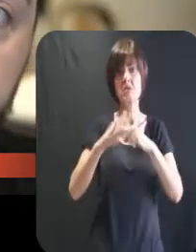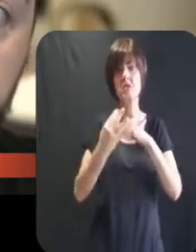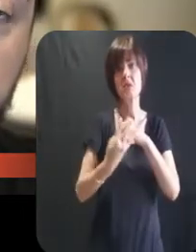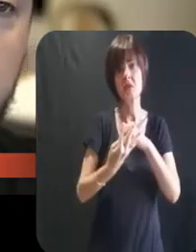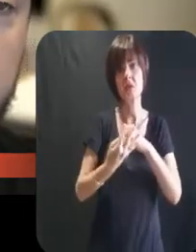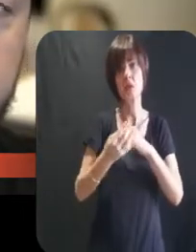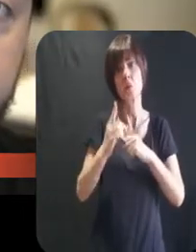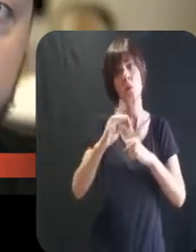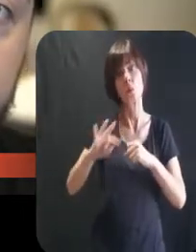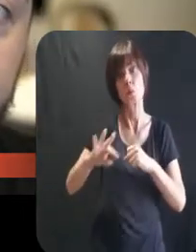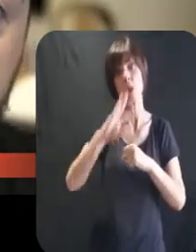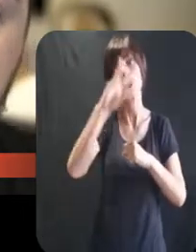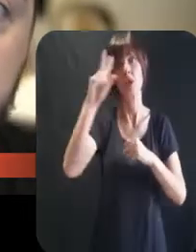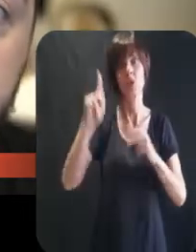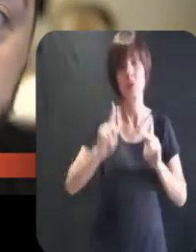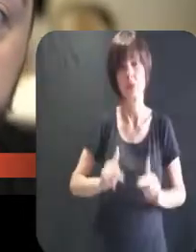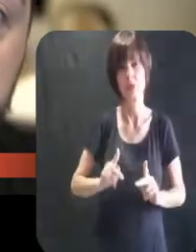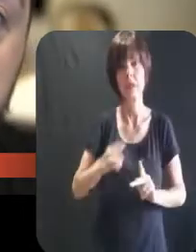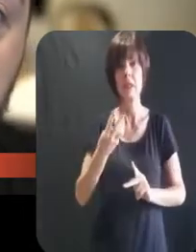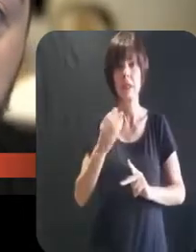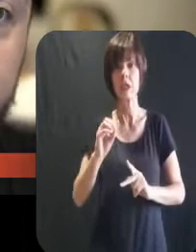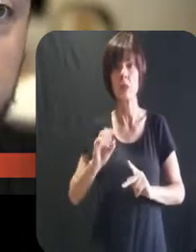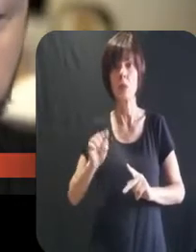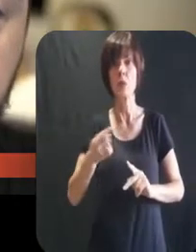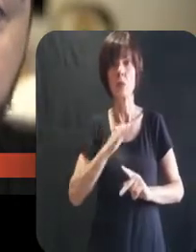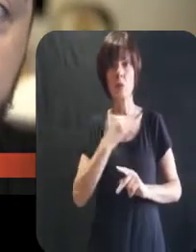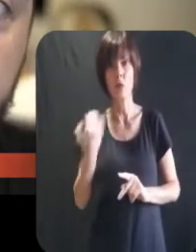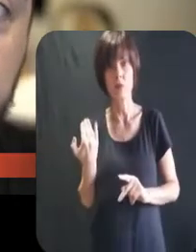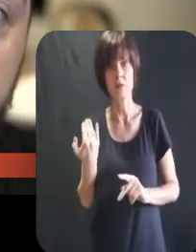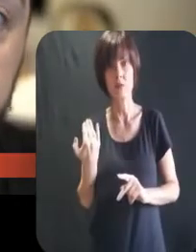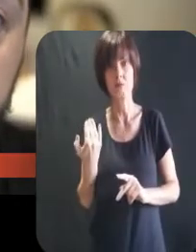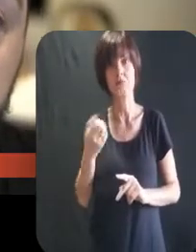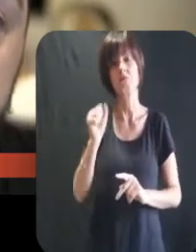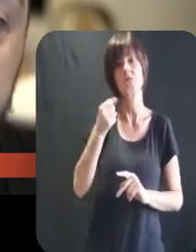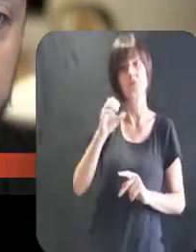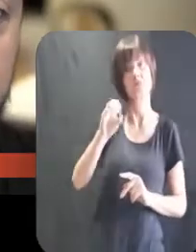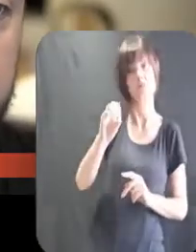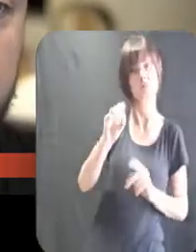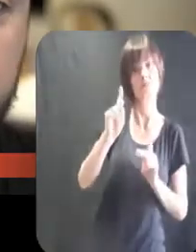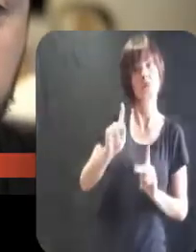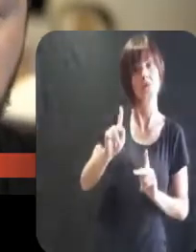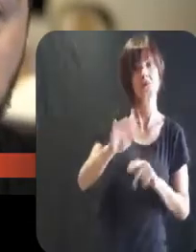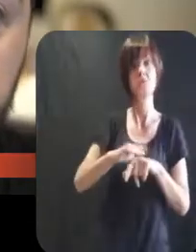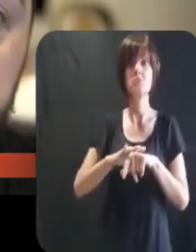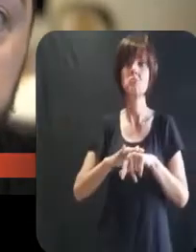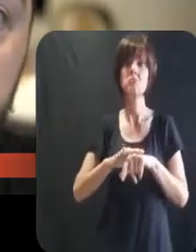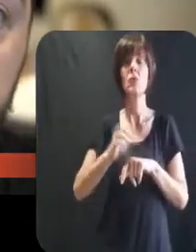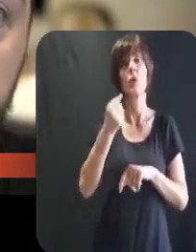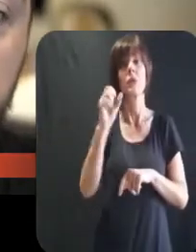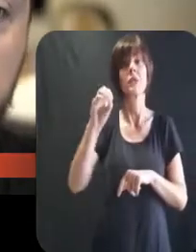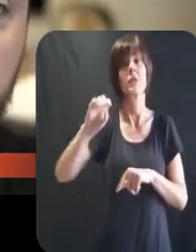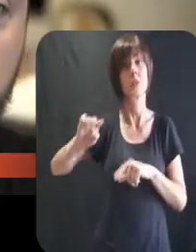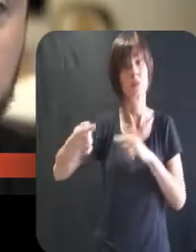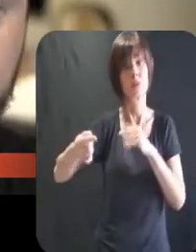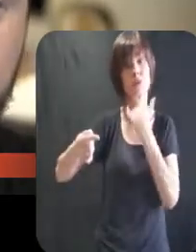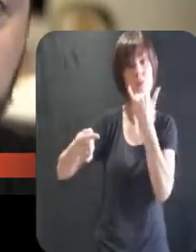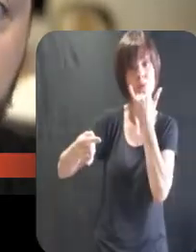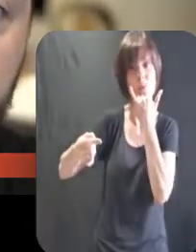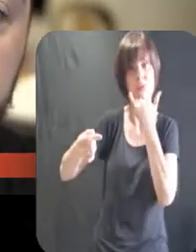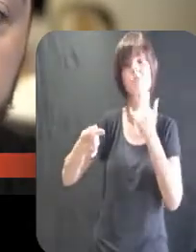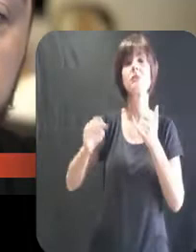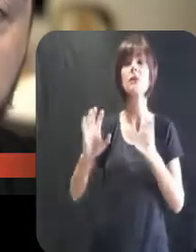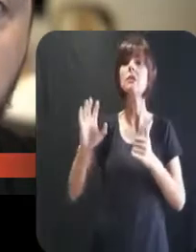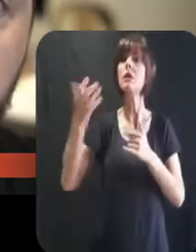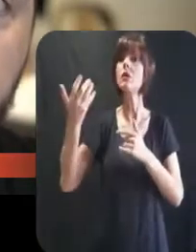por isso, eles tiveram 3 meses de coronavírus num país de 1 bilhão de pessoas, tiveram 30 mil mortes, com 80